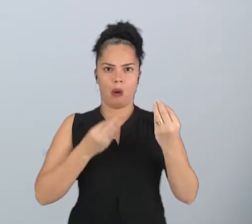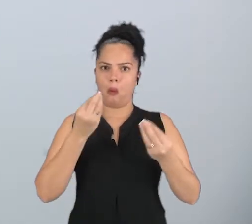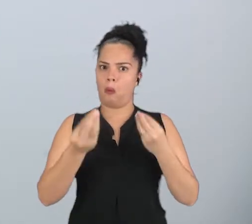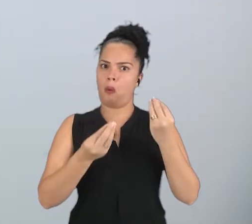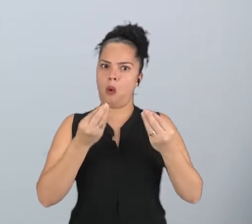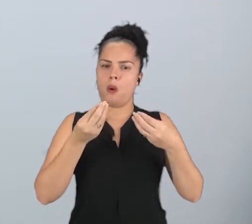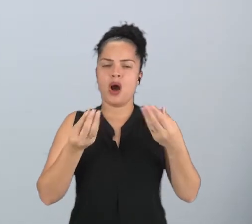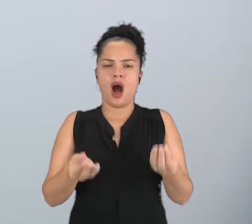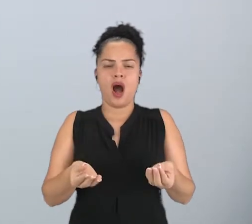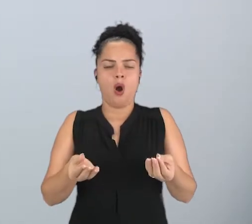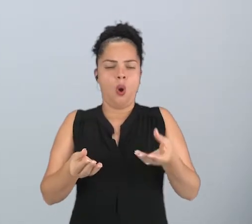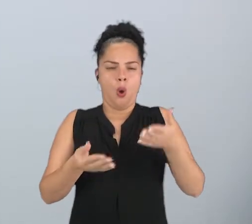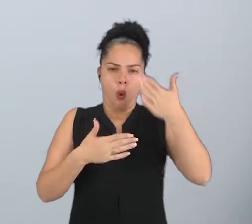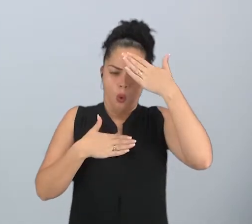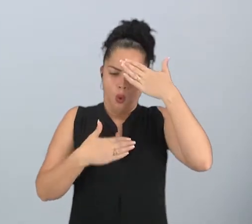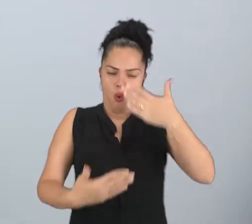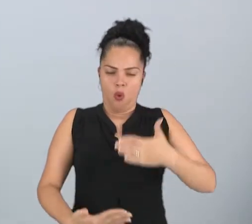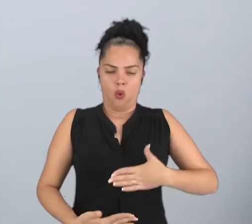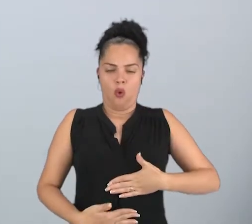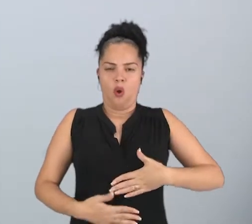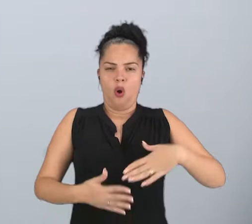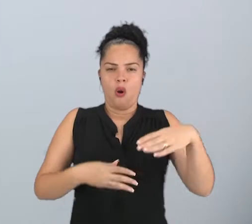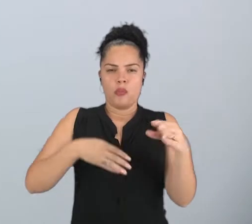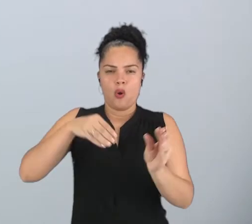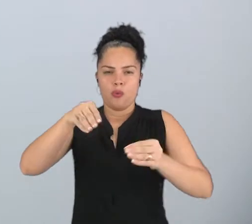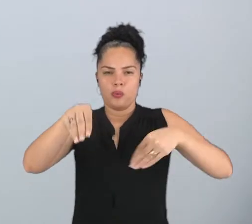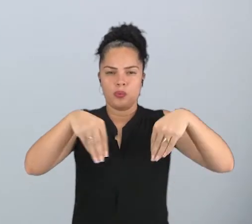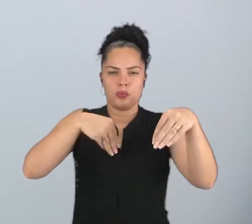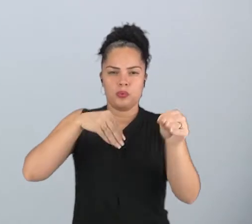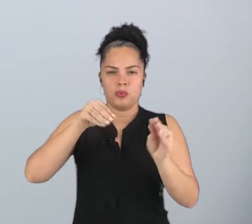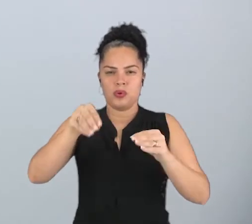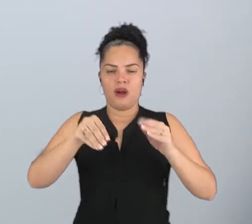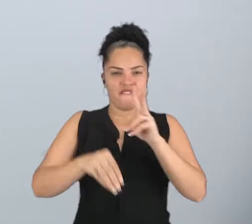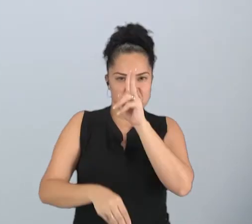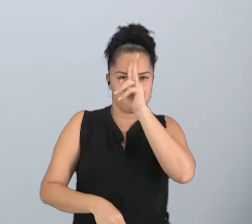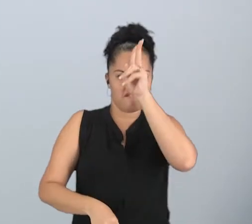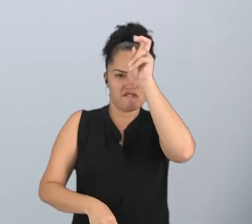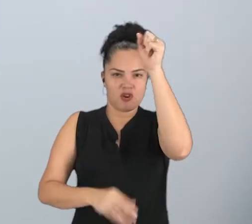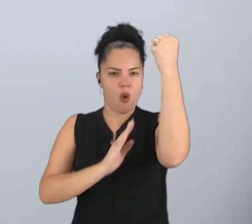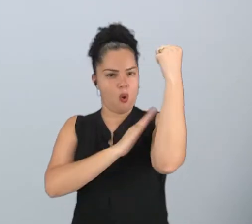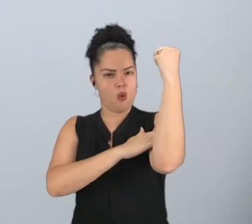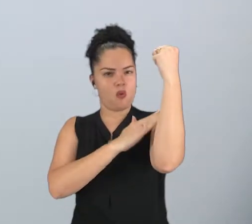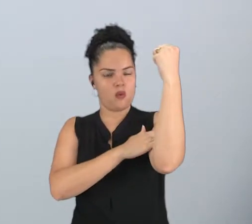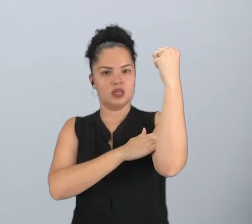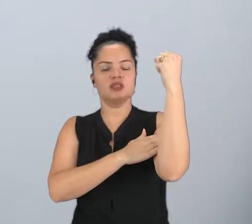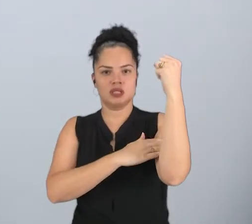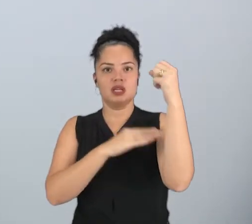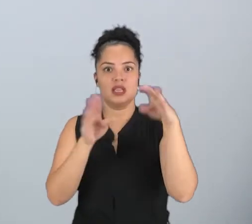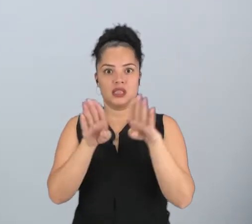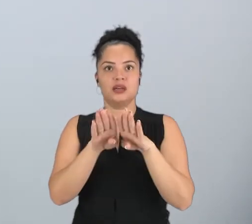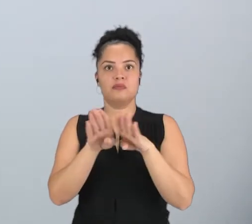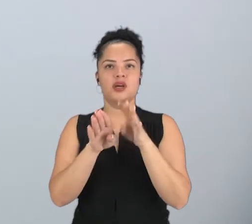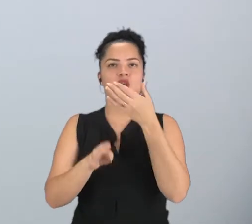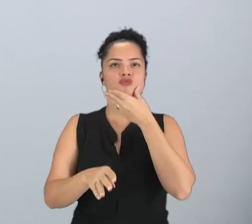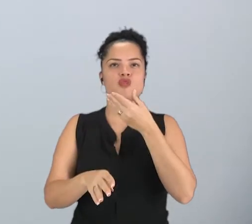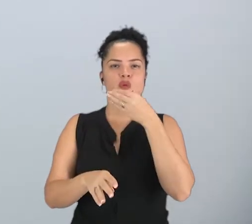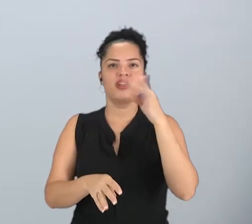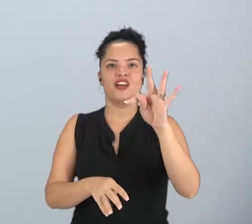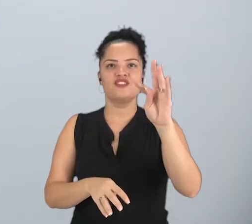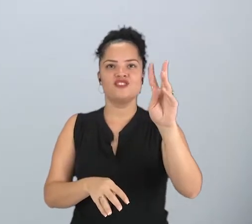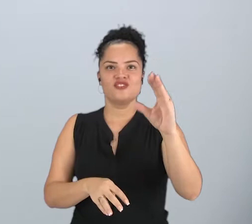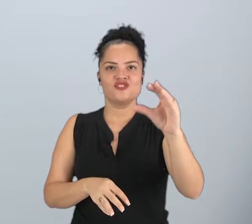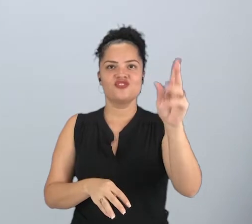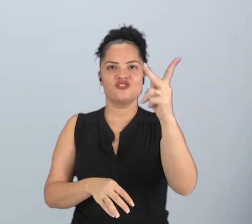tão leve e ele precisa de tanta força para trabalhar aqueles movimentos. E nós vamos lembrar de Tchaikovsky, né, que foi